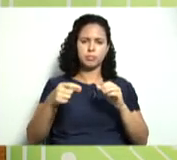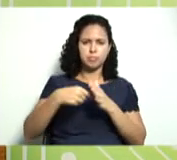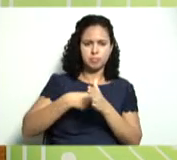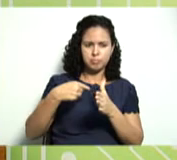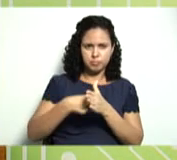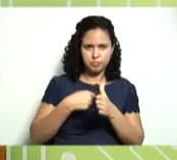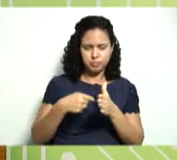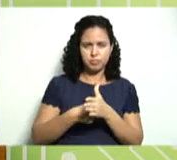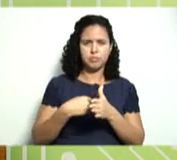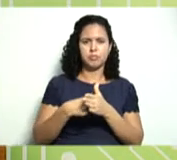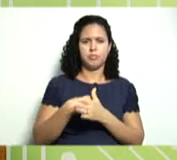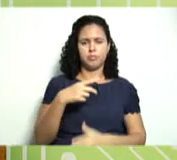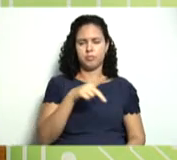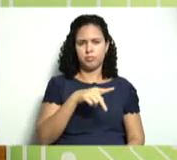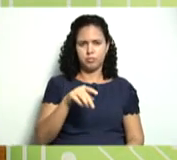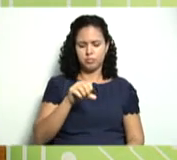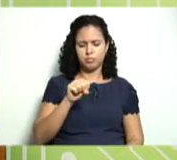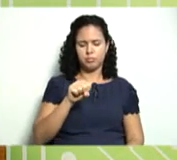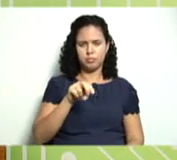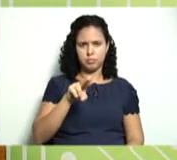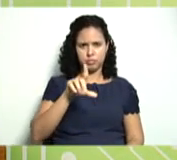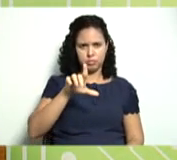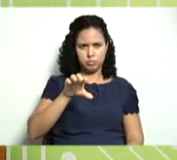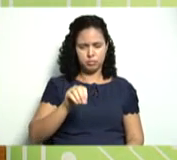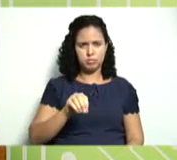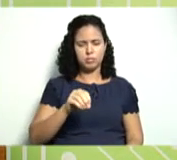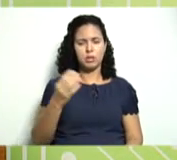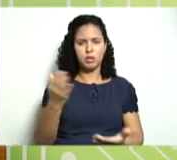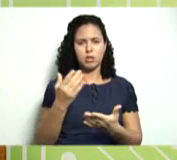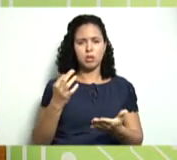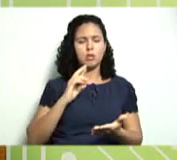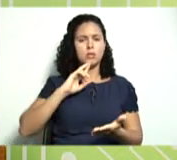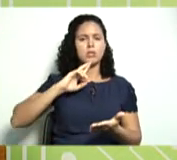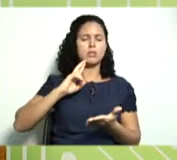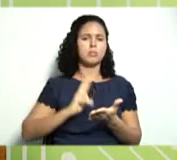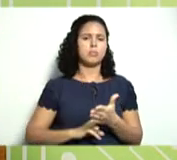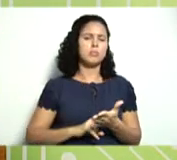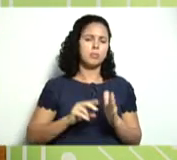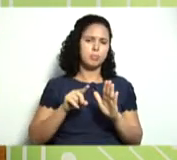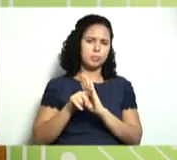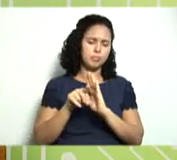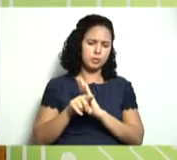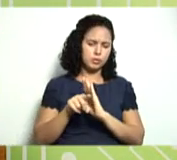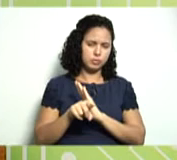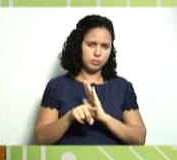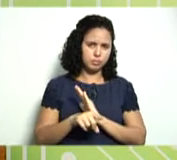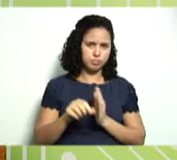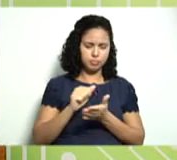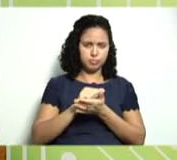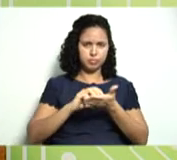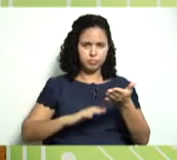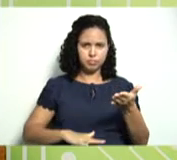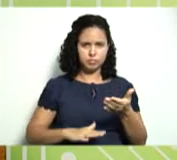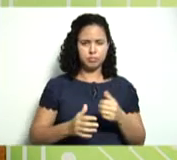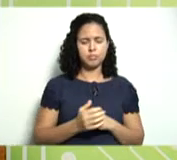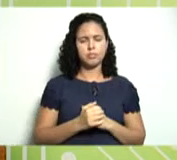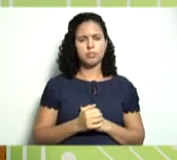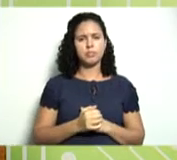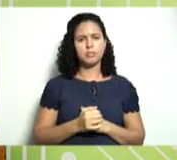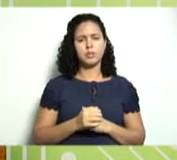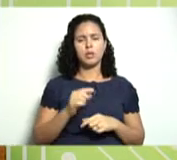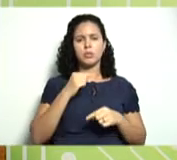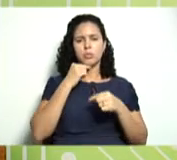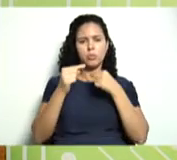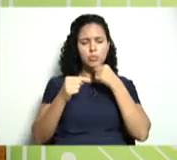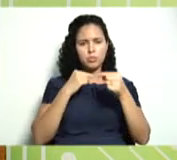com o professor saulo que não está respondendo aqui mesmo como corrigir agora as questões foi passado pra vocês e tirar